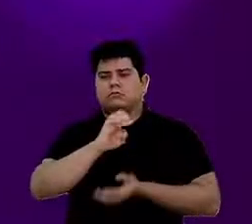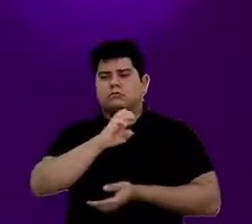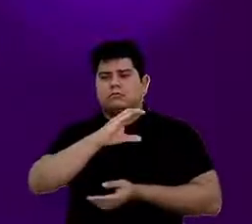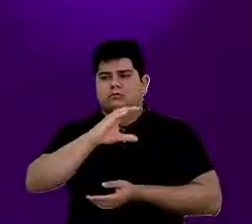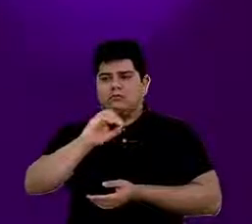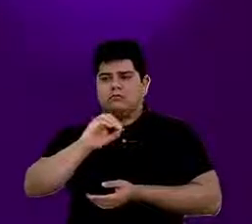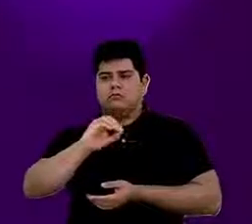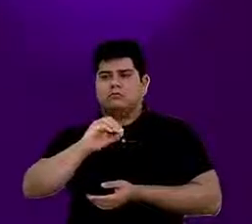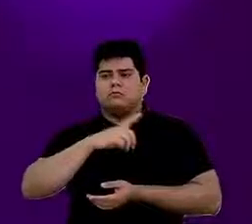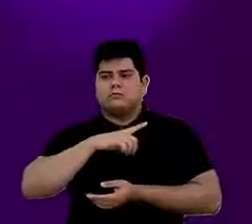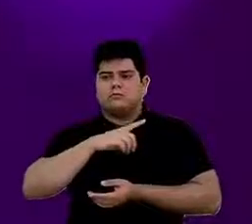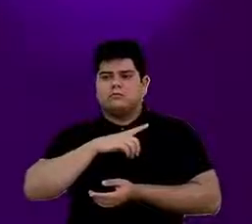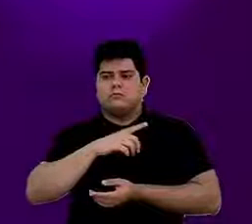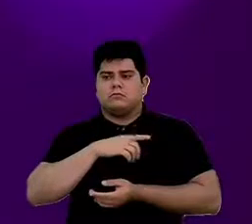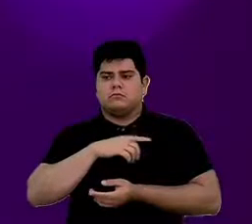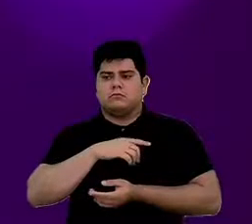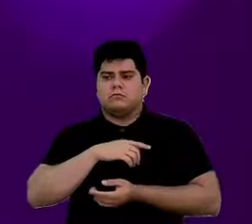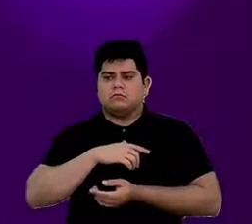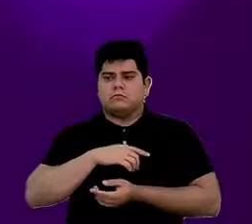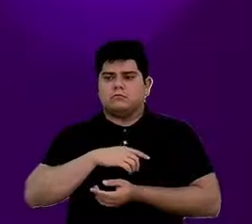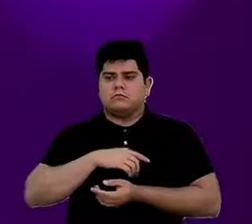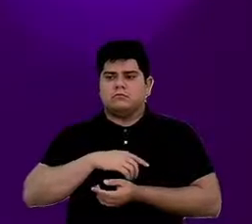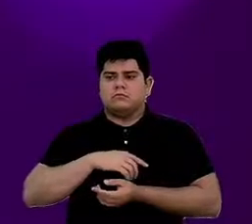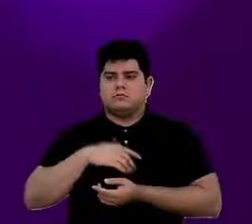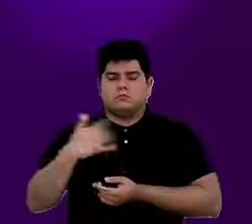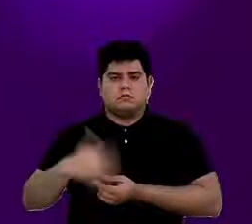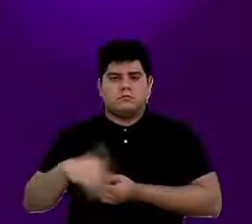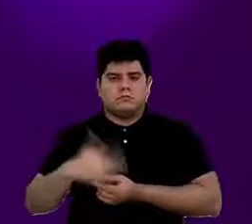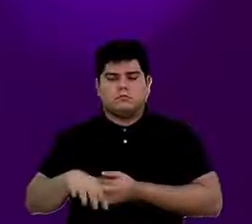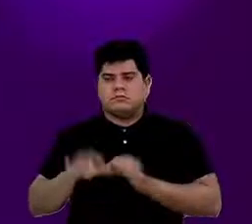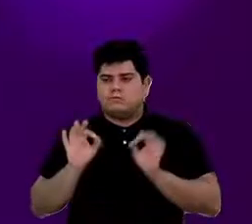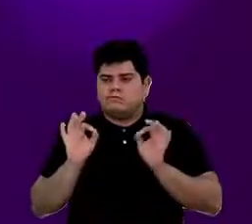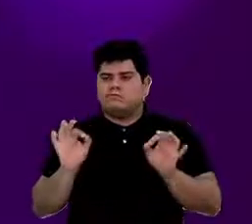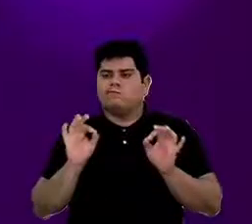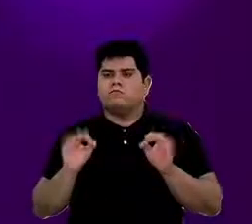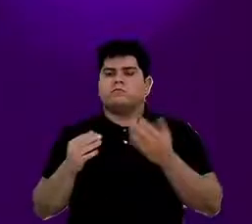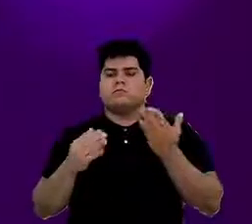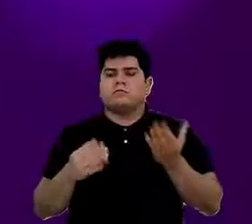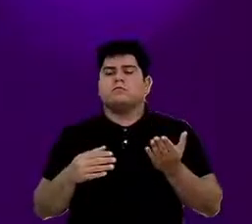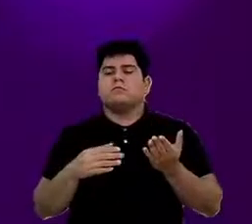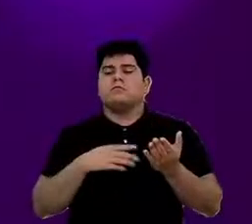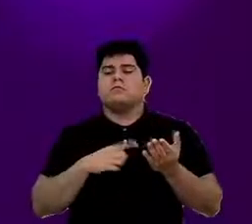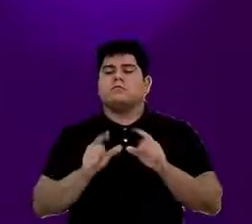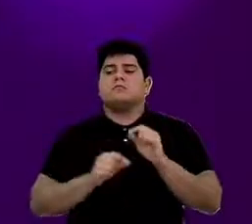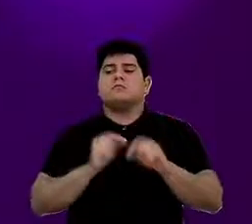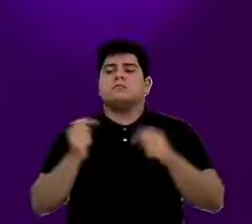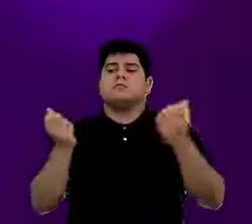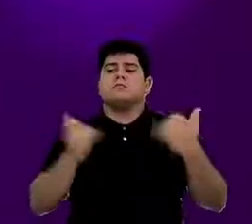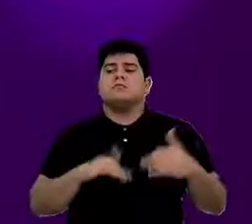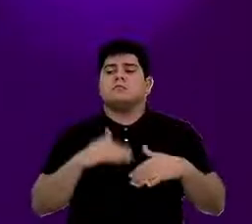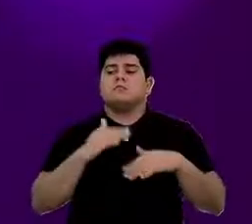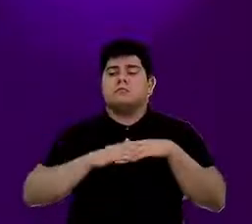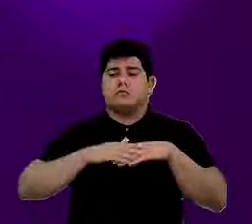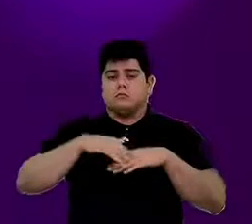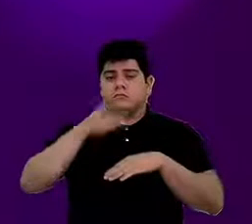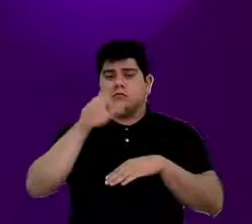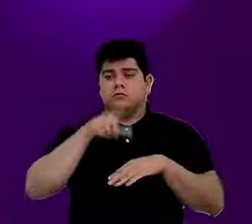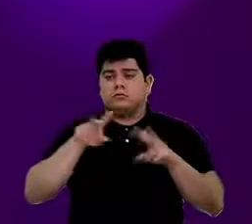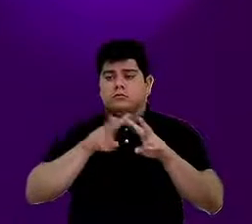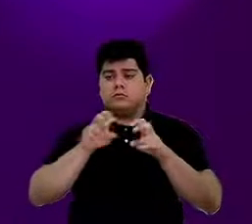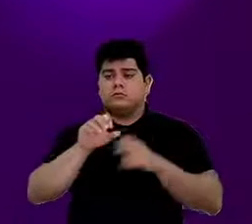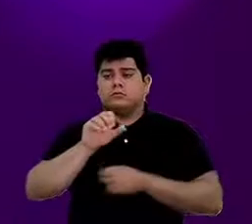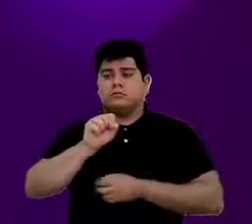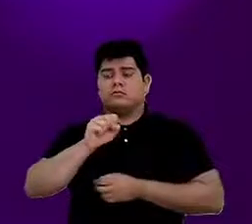tem uma sensibilidade altíssima, com uma especificidade excelente, e a sensibilidade é descrita como sendo maior em relação ao